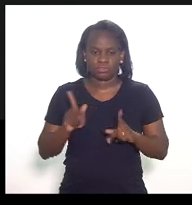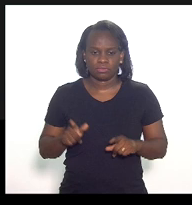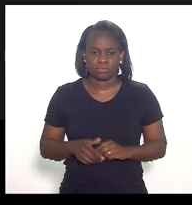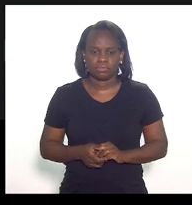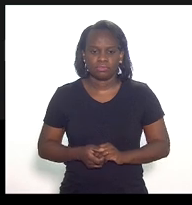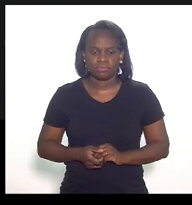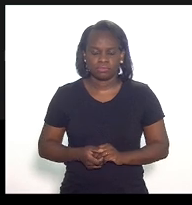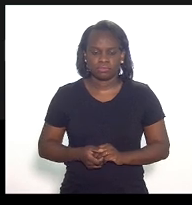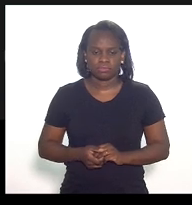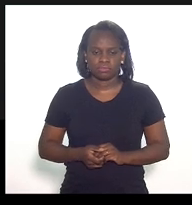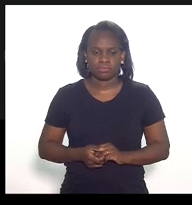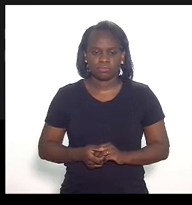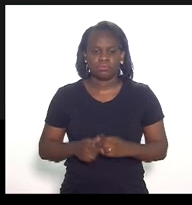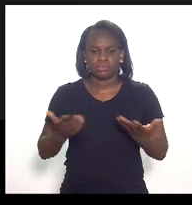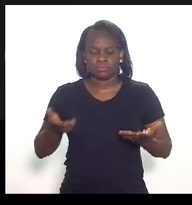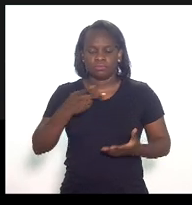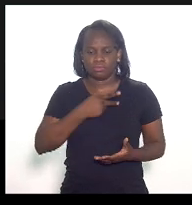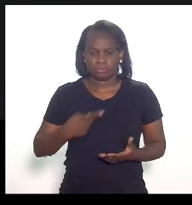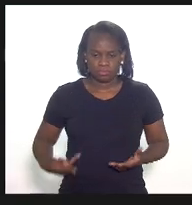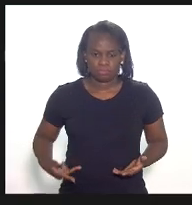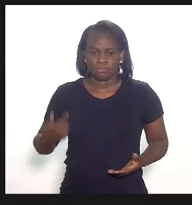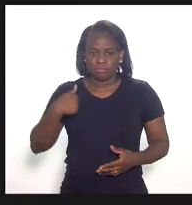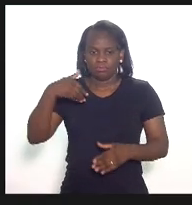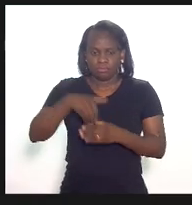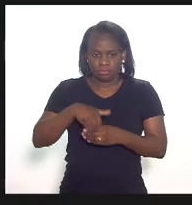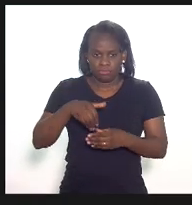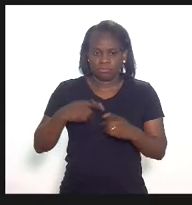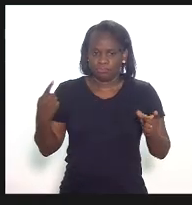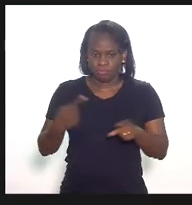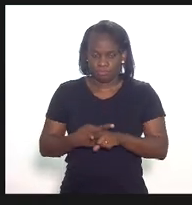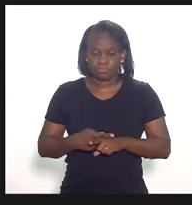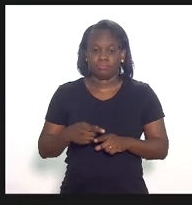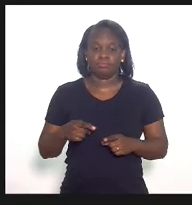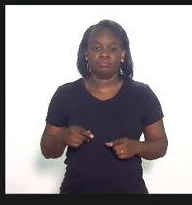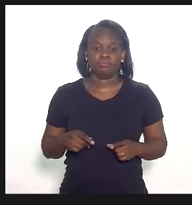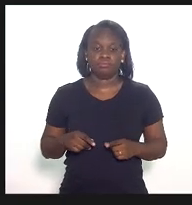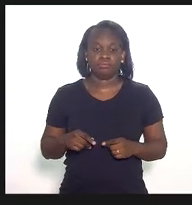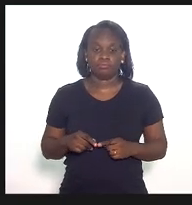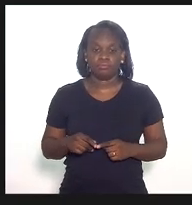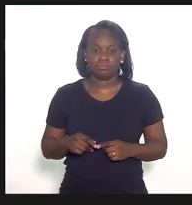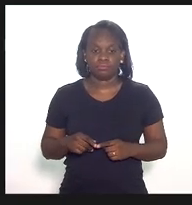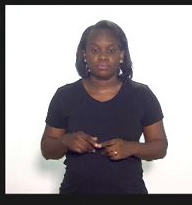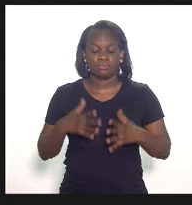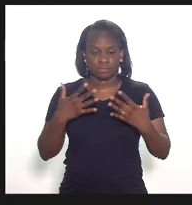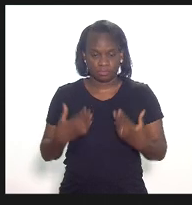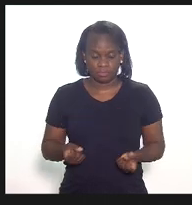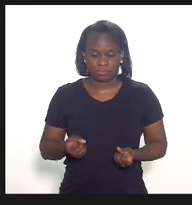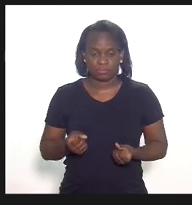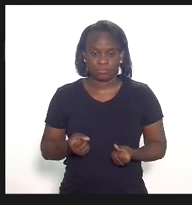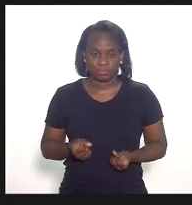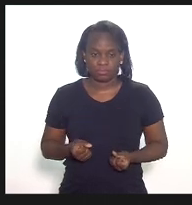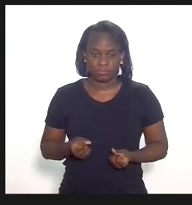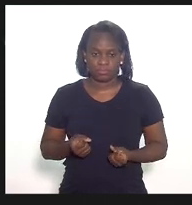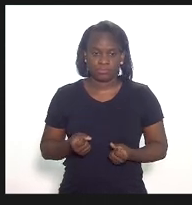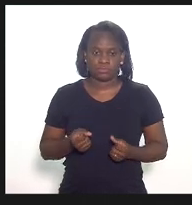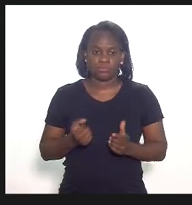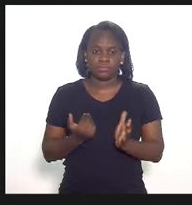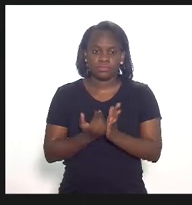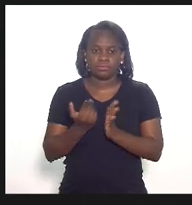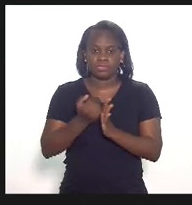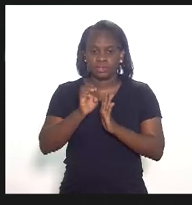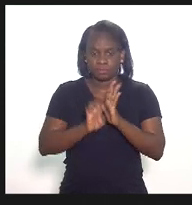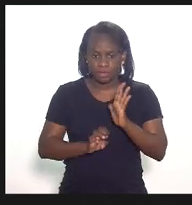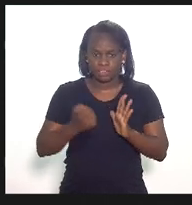discutir. Senhor presidente, eu tenho um voto divergente que é favorável com subemenda à